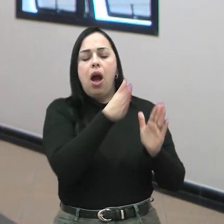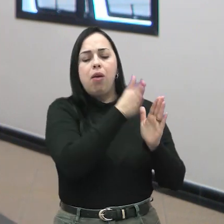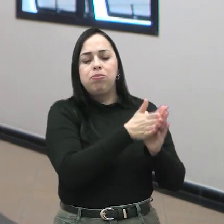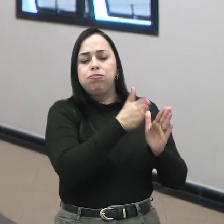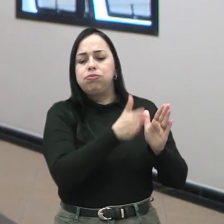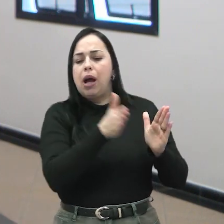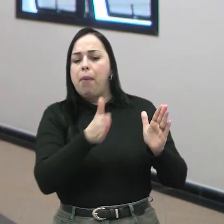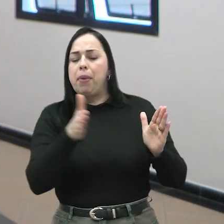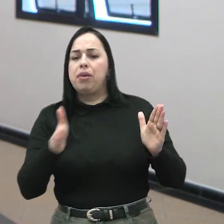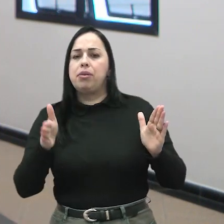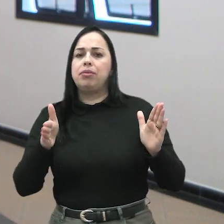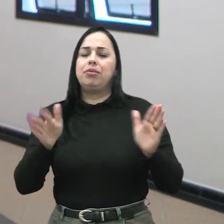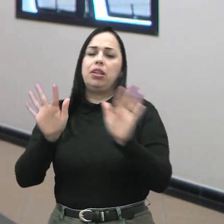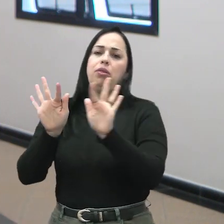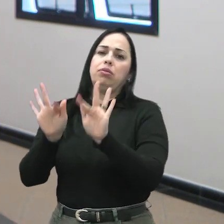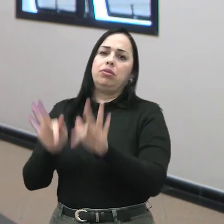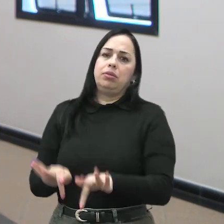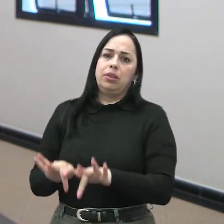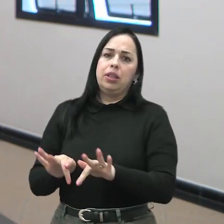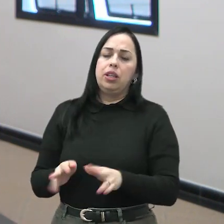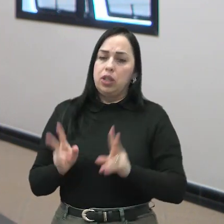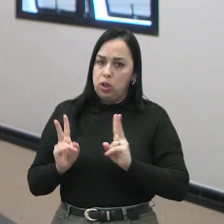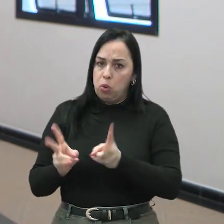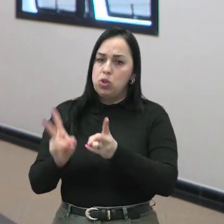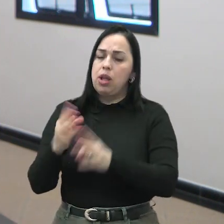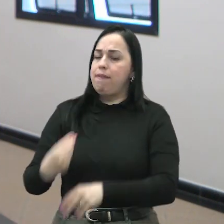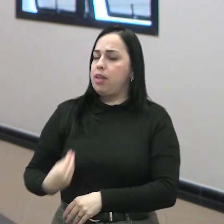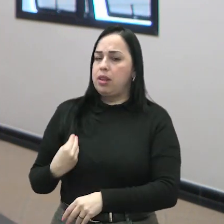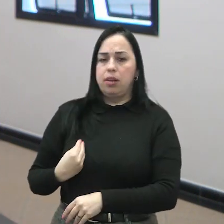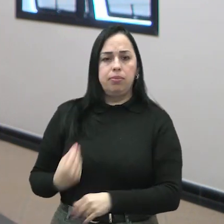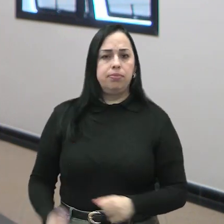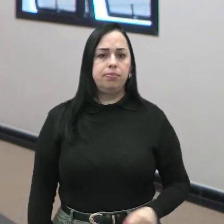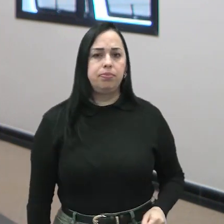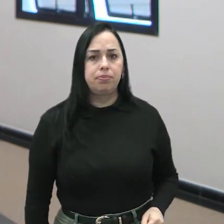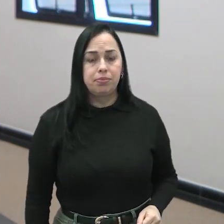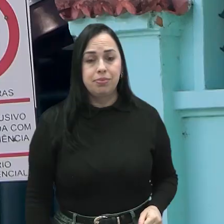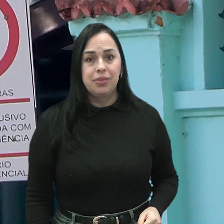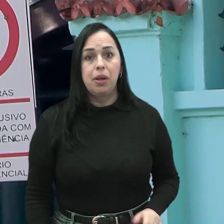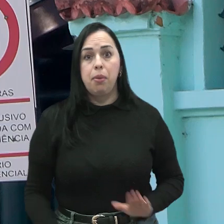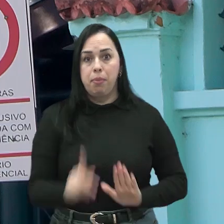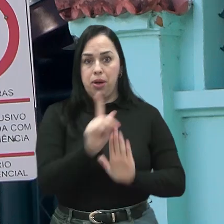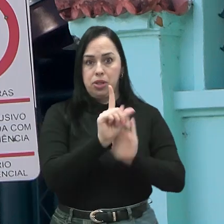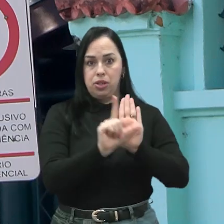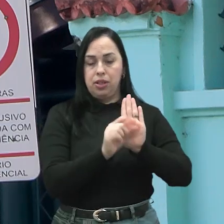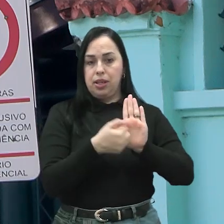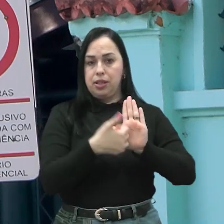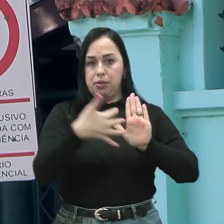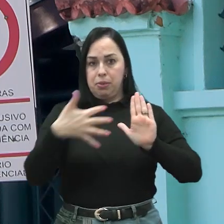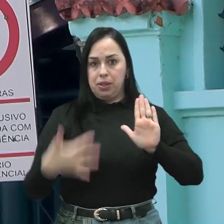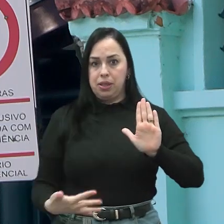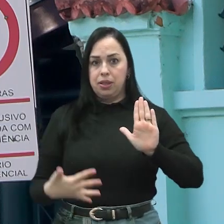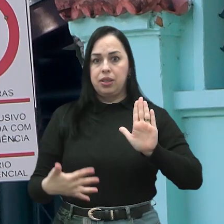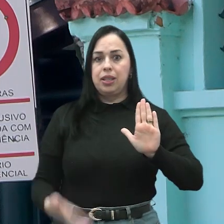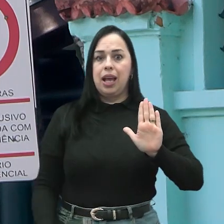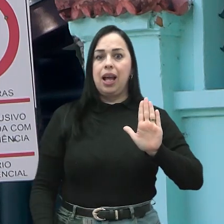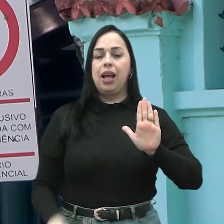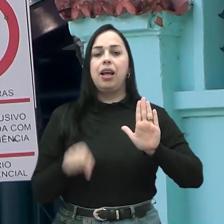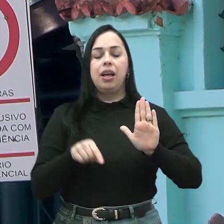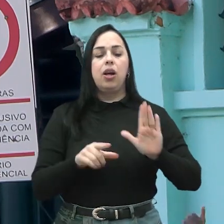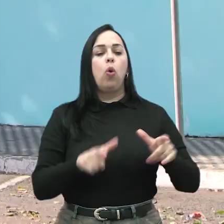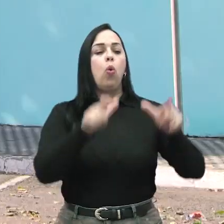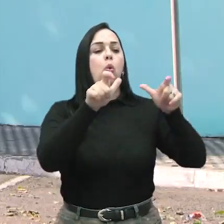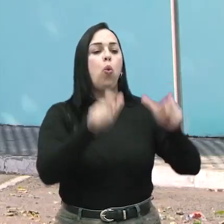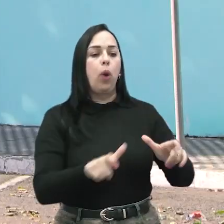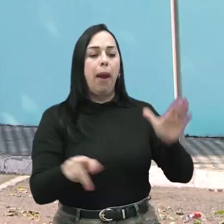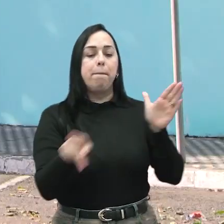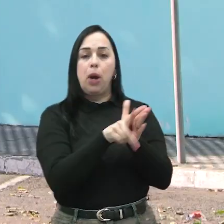completar o ciclo do luto para encerrar o ciclo e continuar a sua vida, como todos nós. O projeto prevê que a